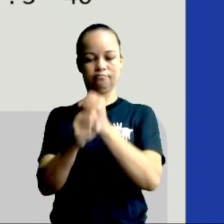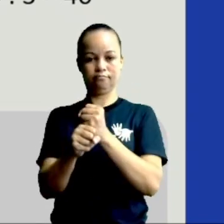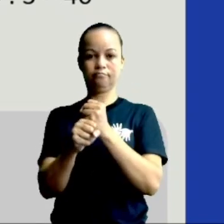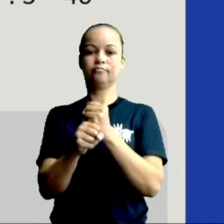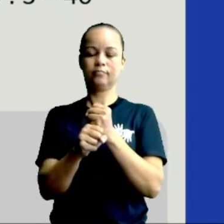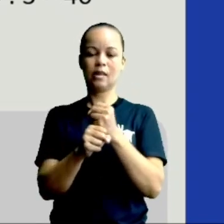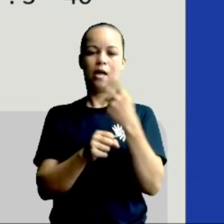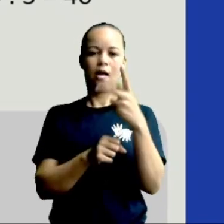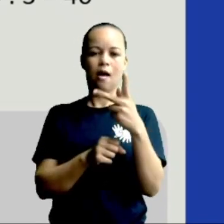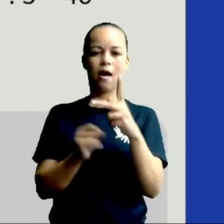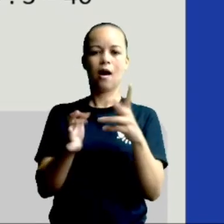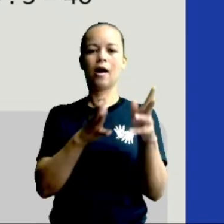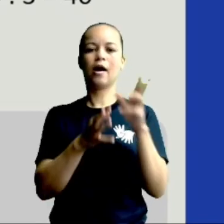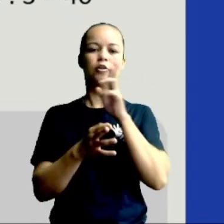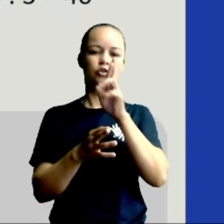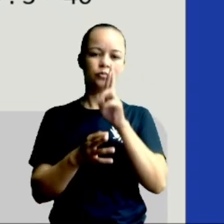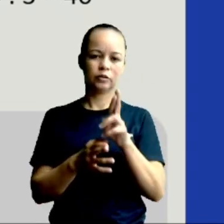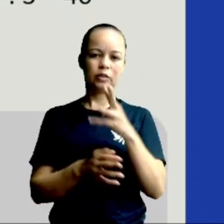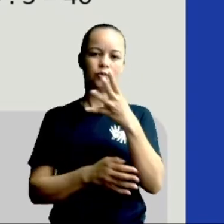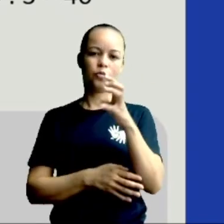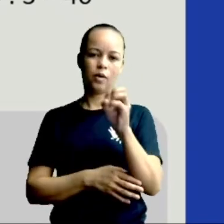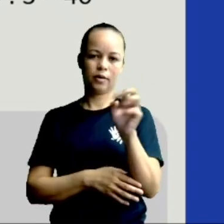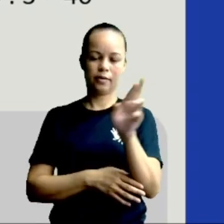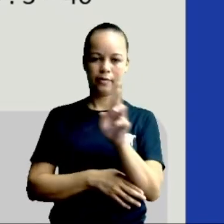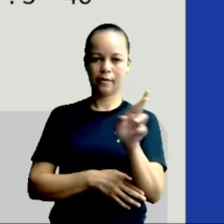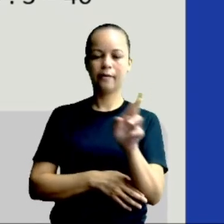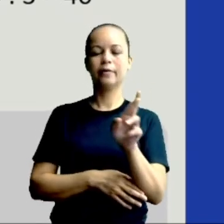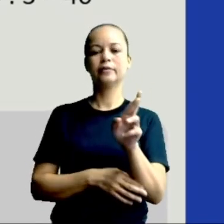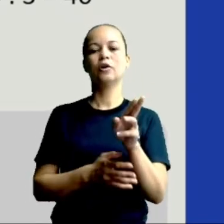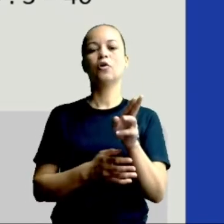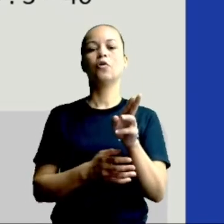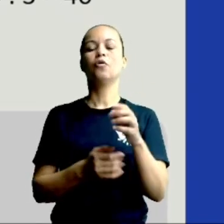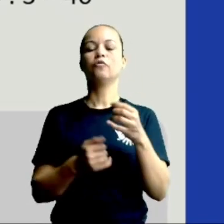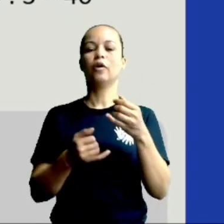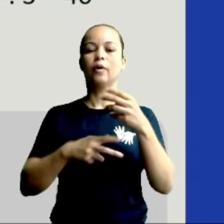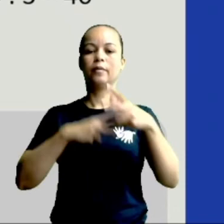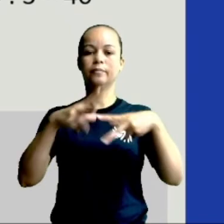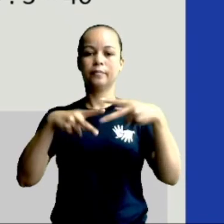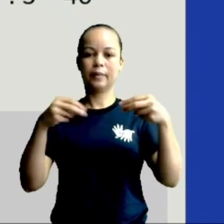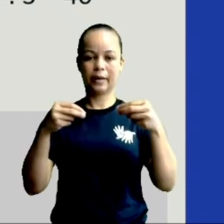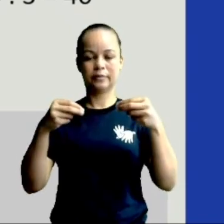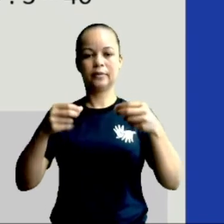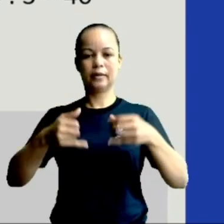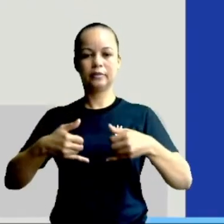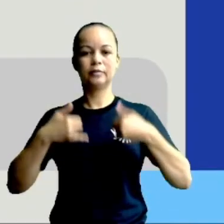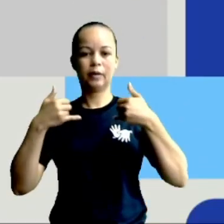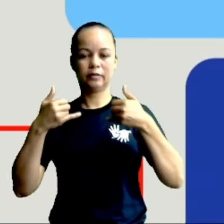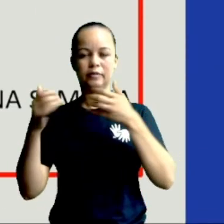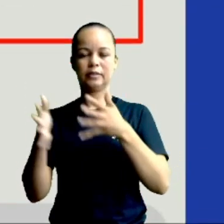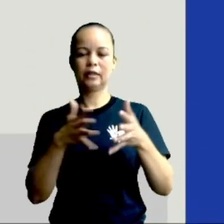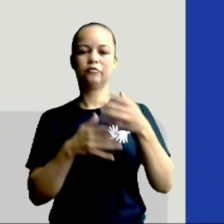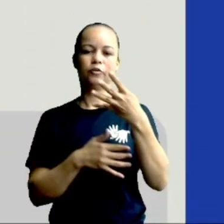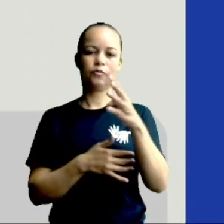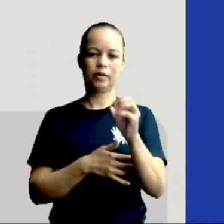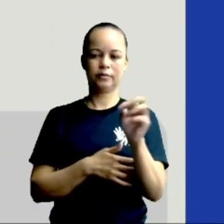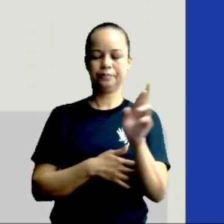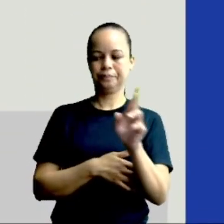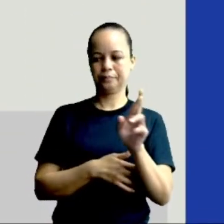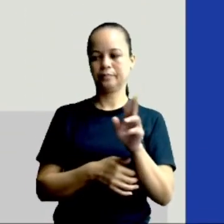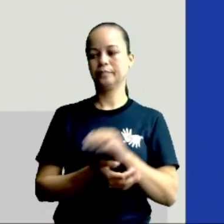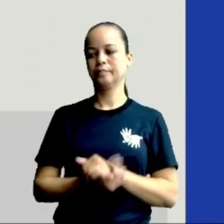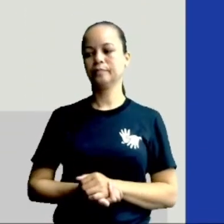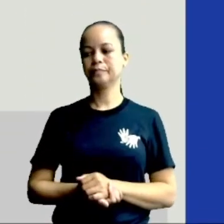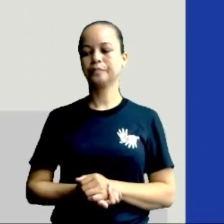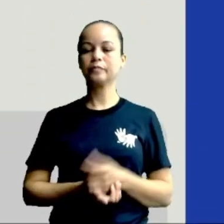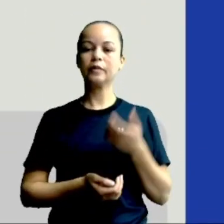a resposta vai ser R$40. O valor recebido de presente foi R$40, ok? Vamos para o